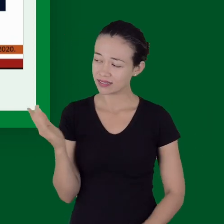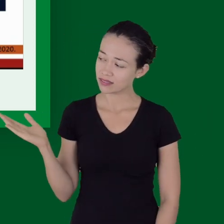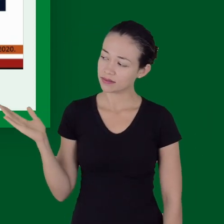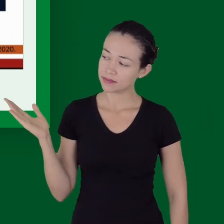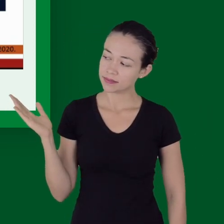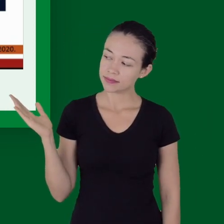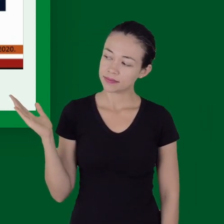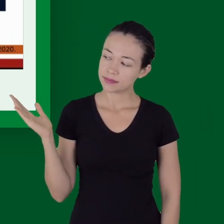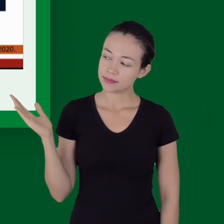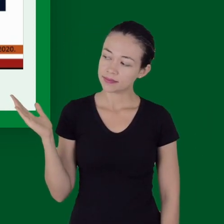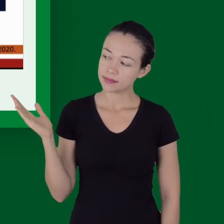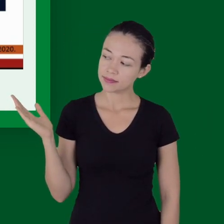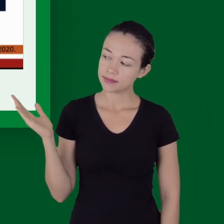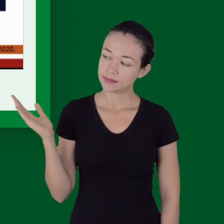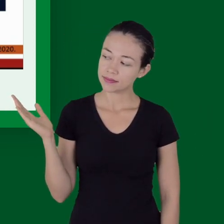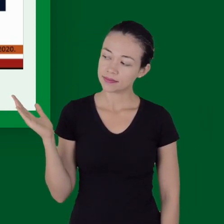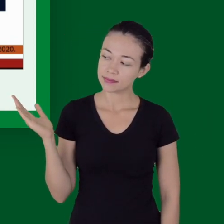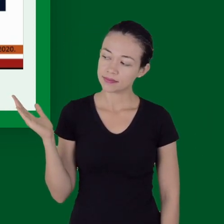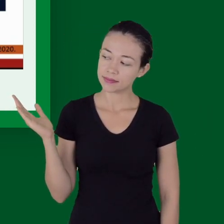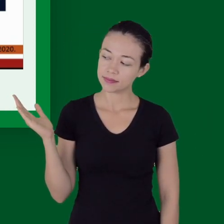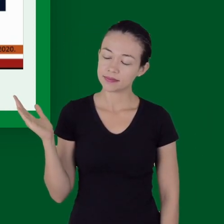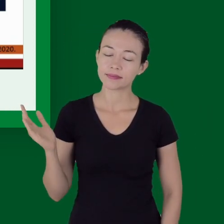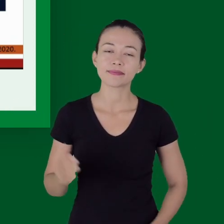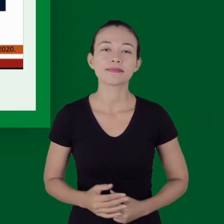lidocaína, sulfato de magnésio e bicarbonato.